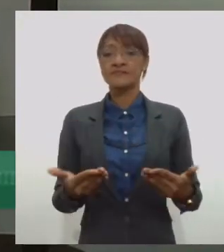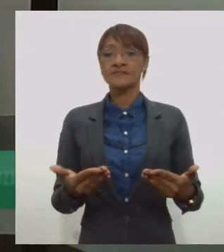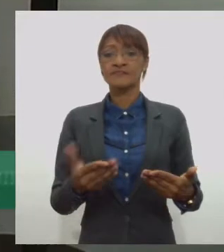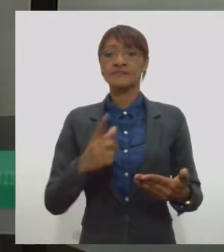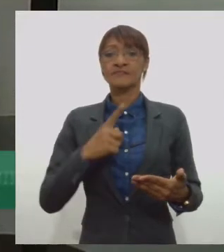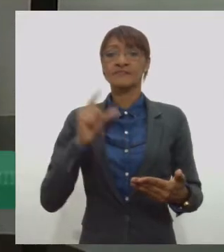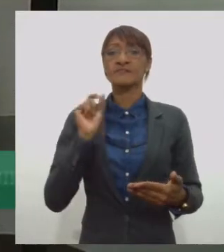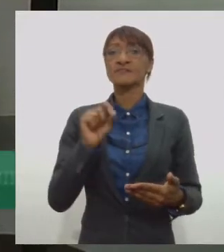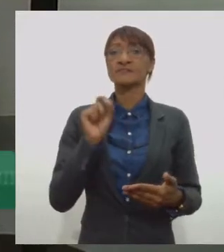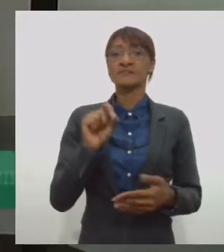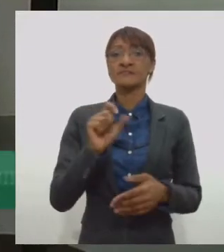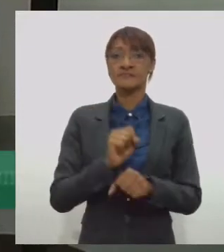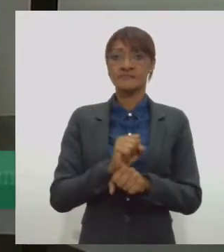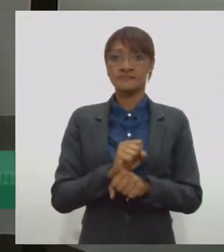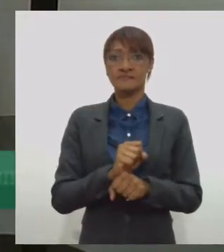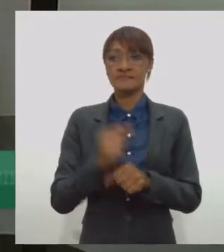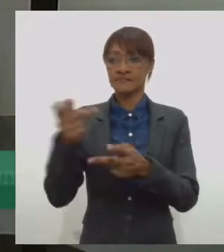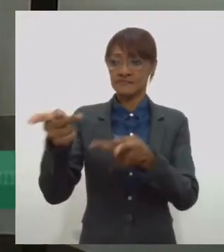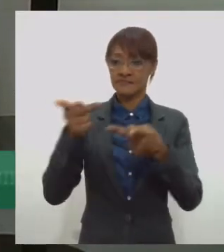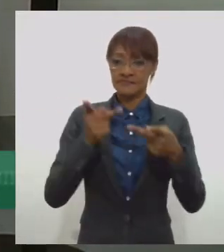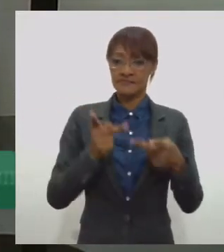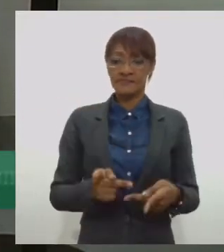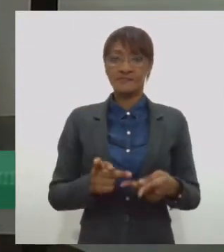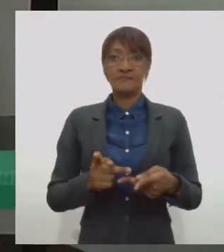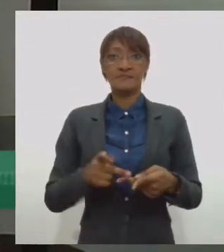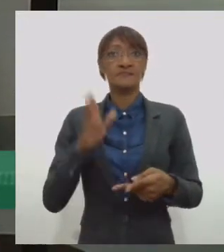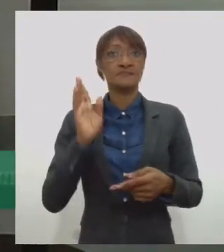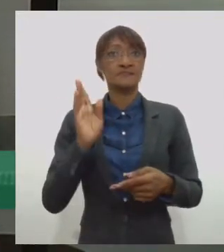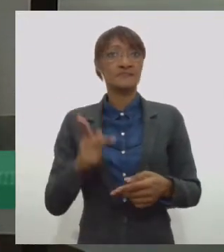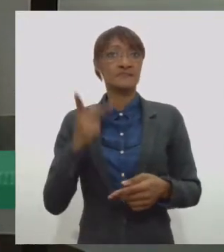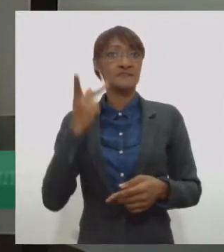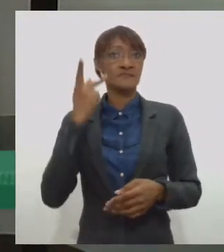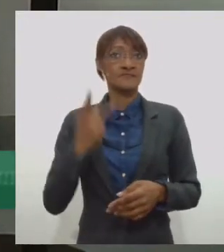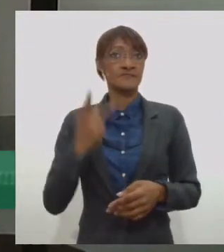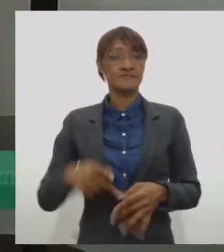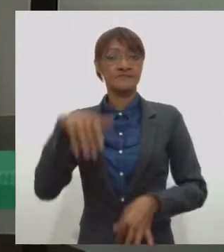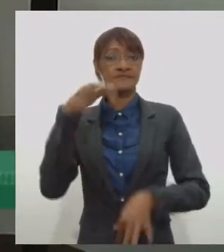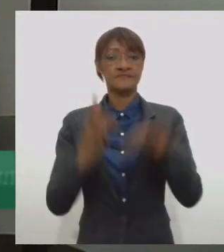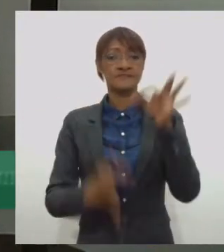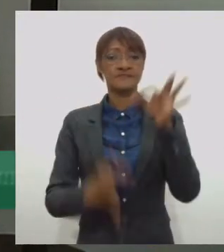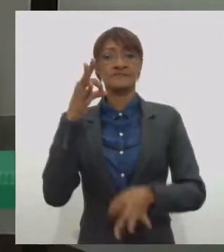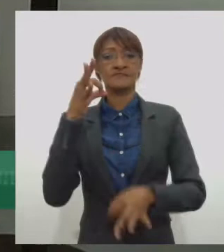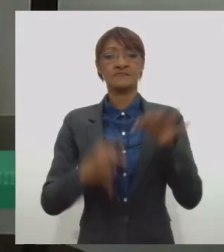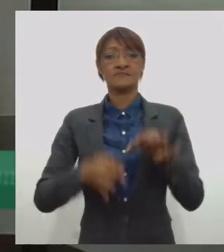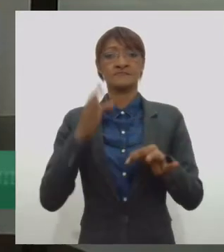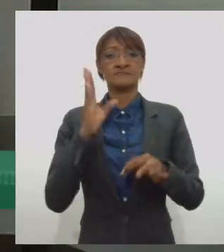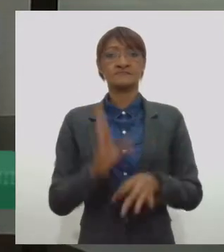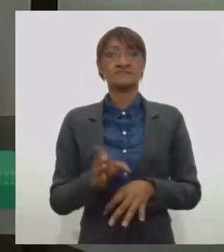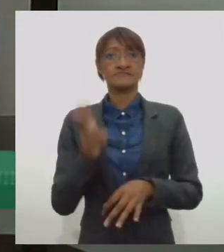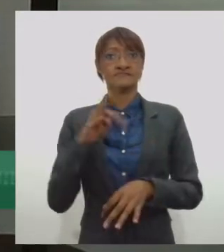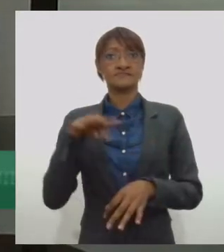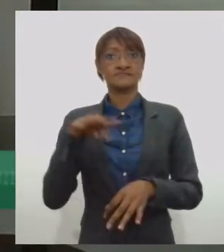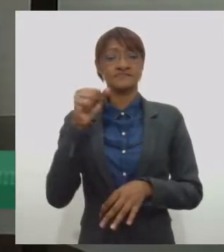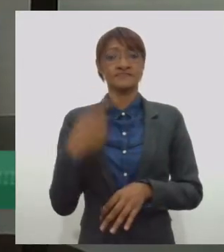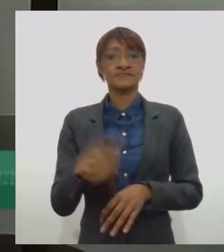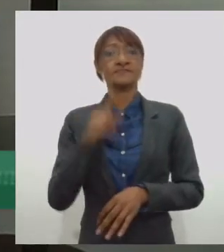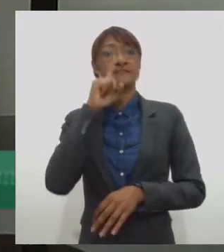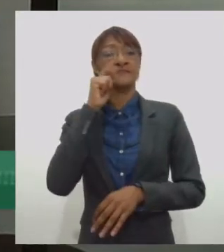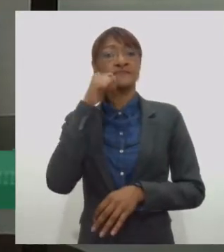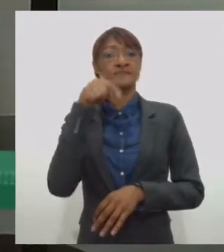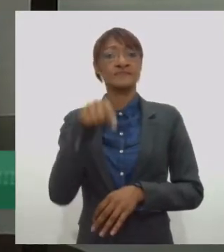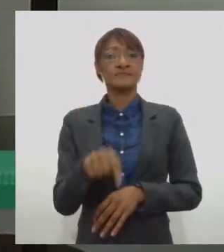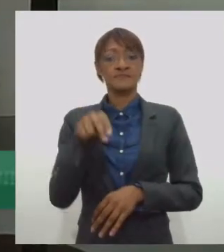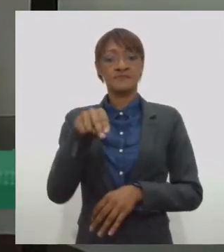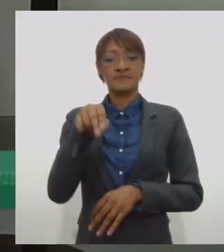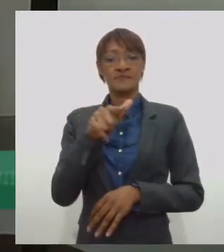dessas alterações, convidamos o promotor de Justiça de Defesa do Patrimônio Público e Ordem Tributária de Aracaju,